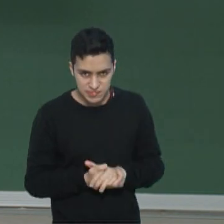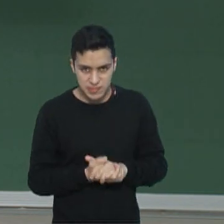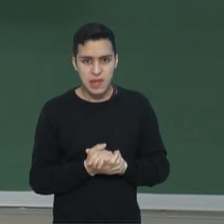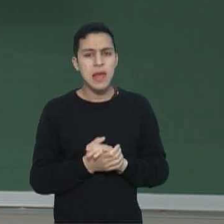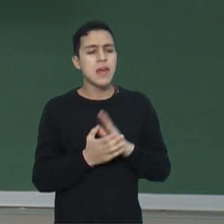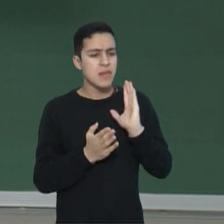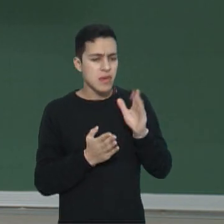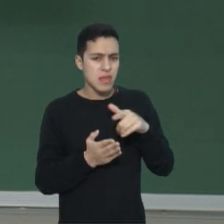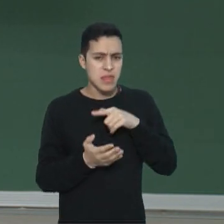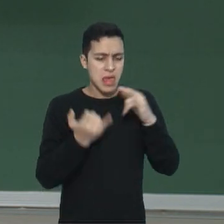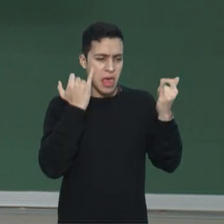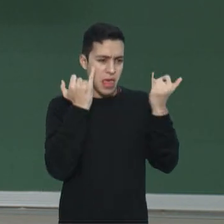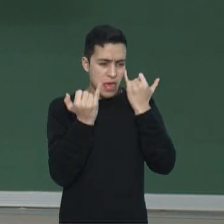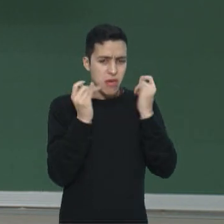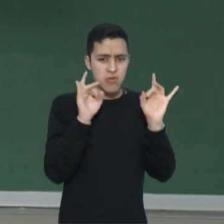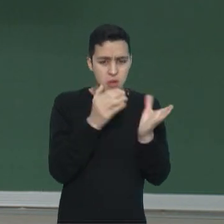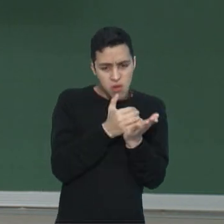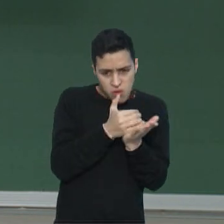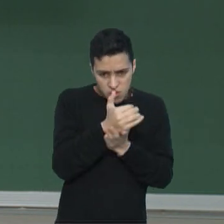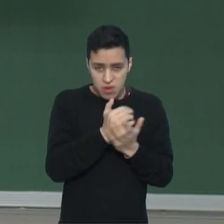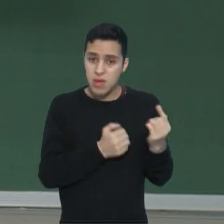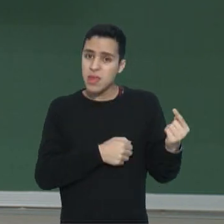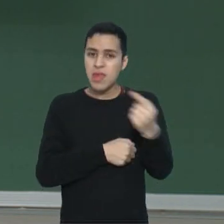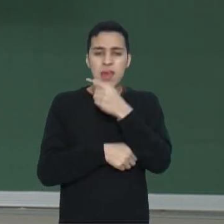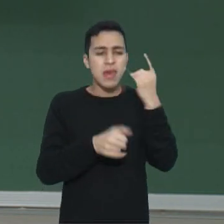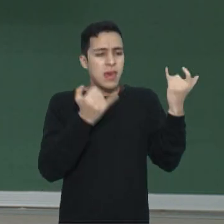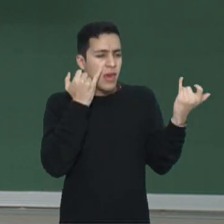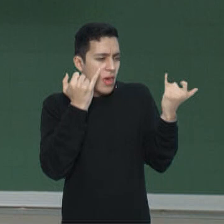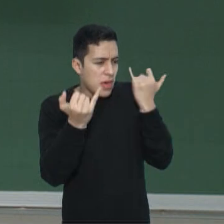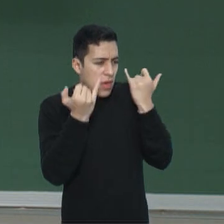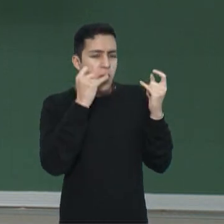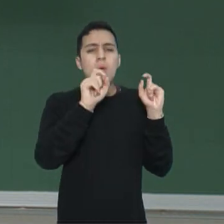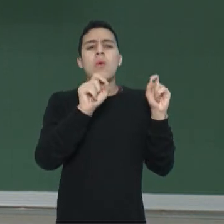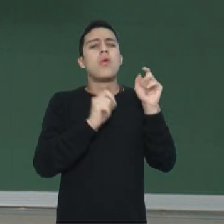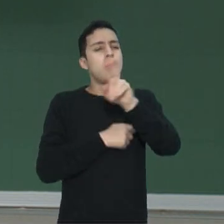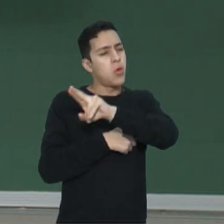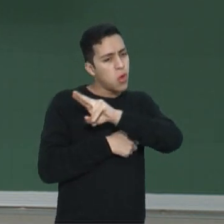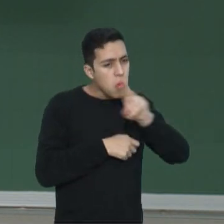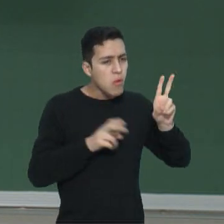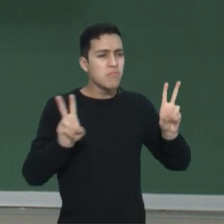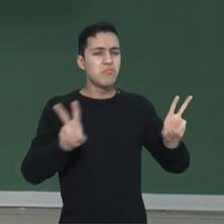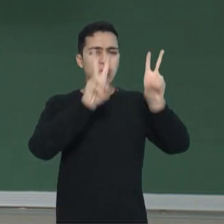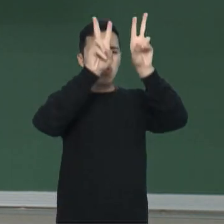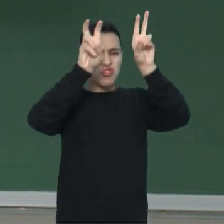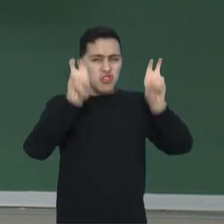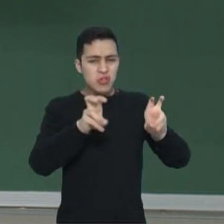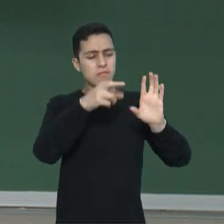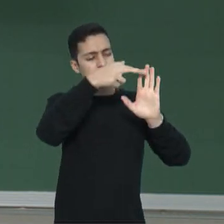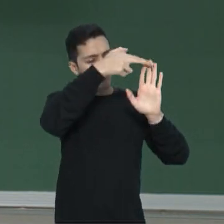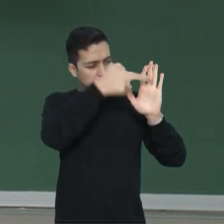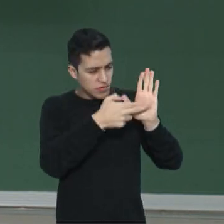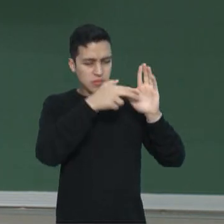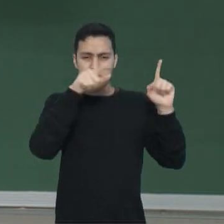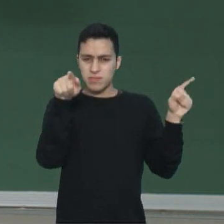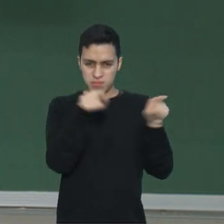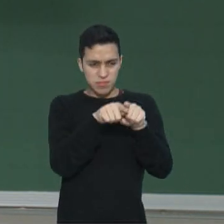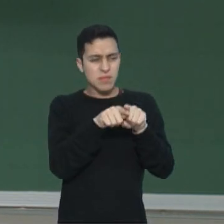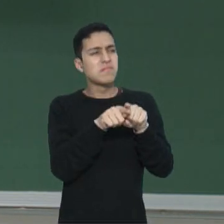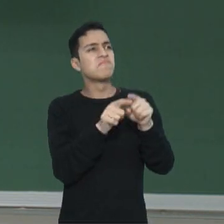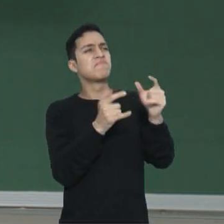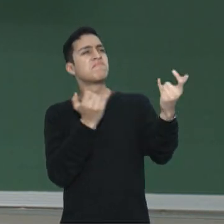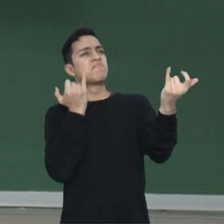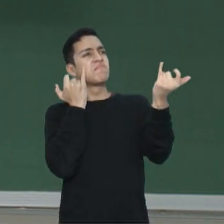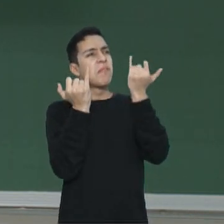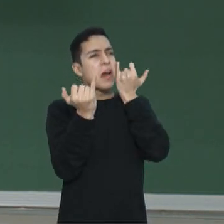muita informação já nesse início. Com essas informações, o nome, o título do regulamento e também o início, que diz